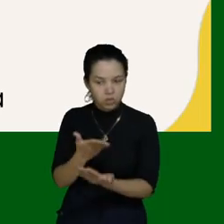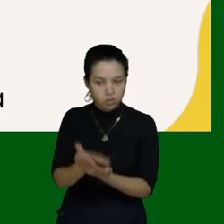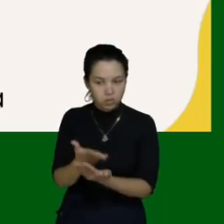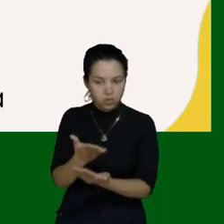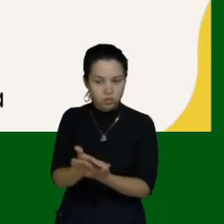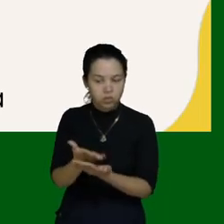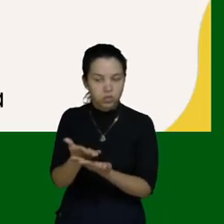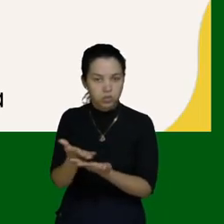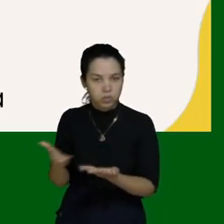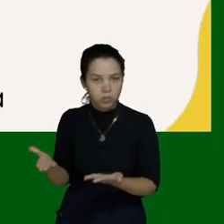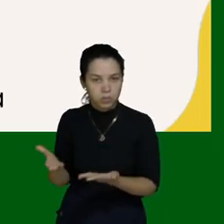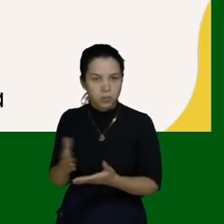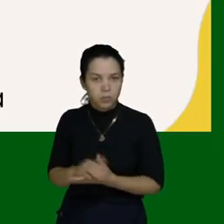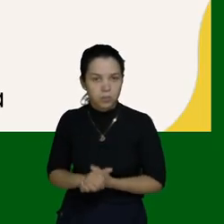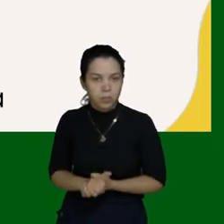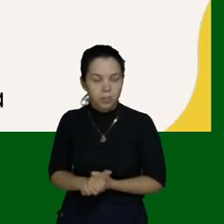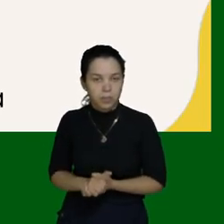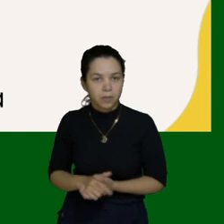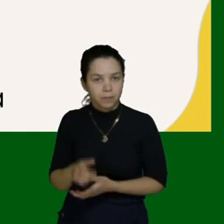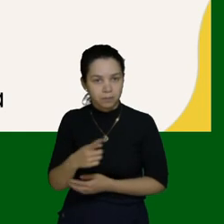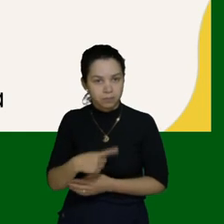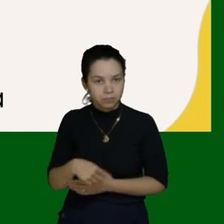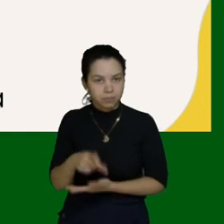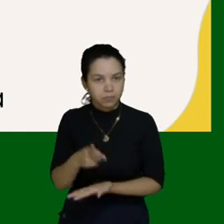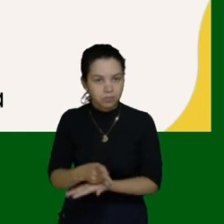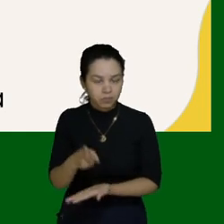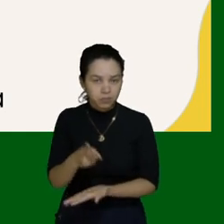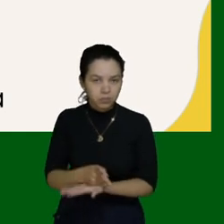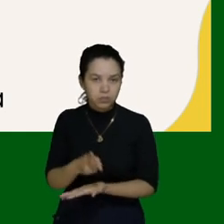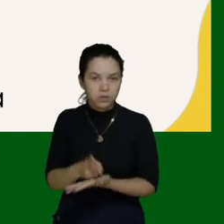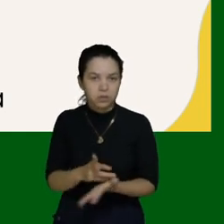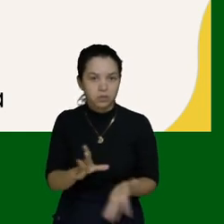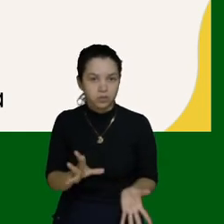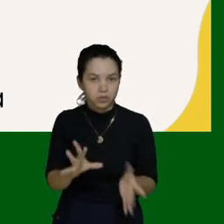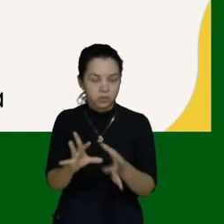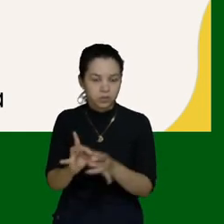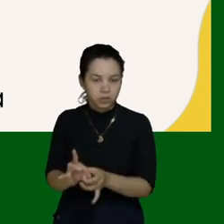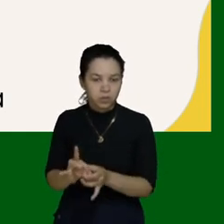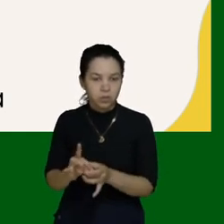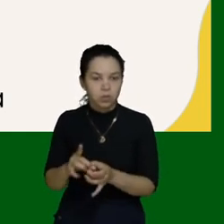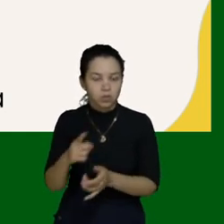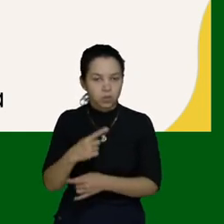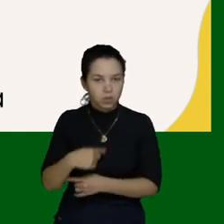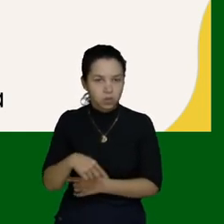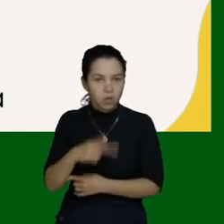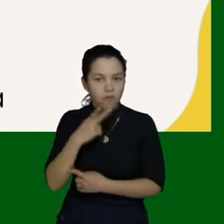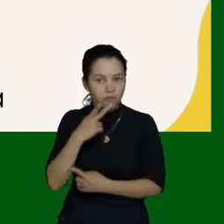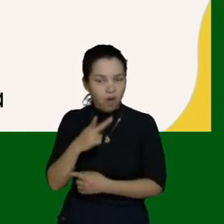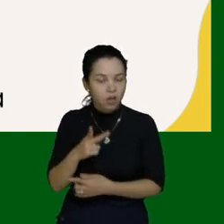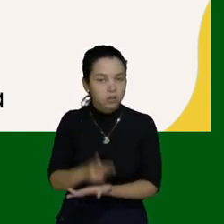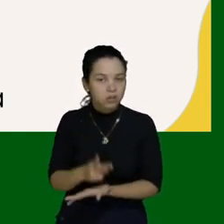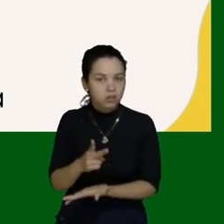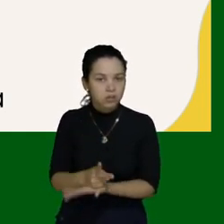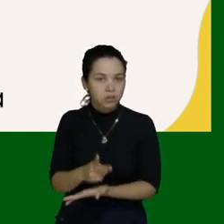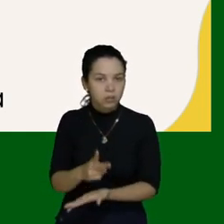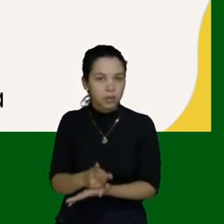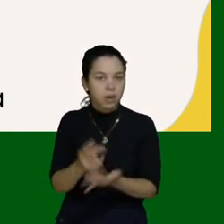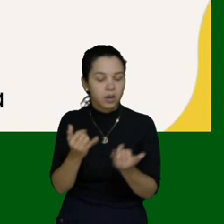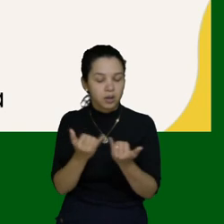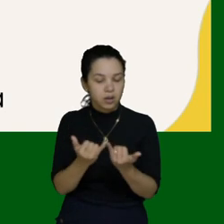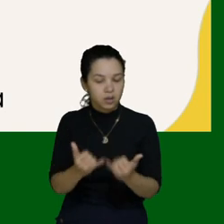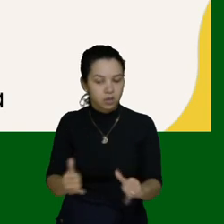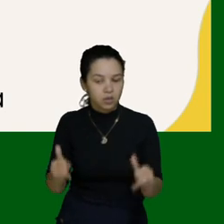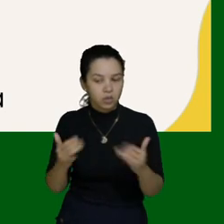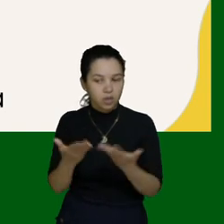e que mas sempre com aquele vínculo tanto é que a gente sempre diz assim ó a energia dessas